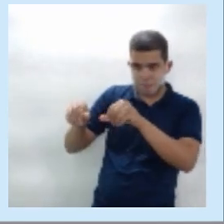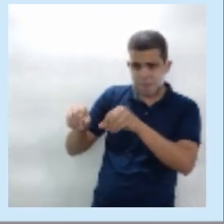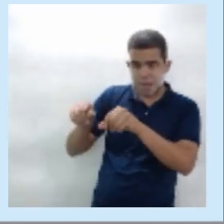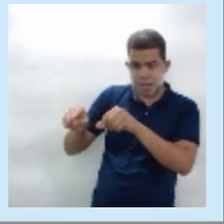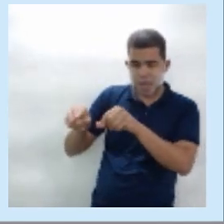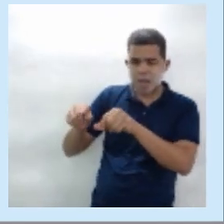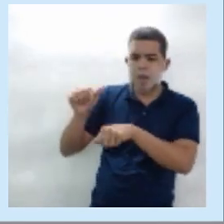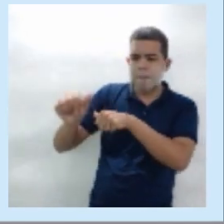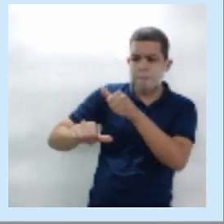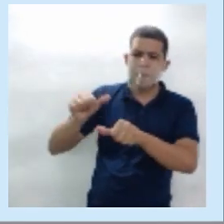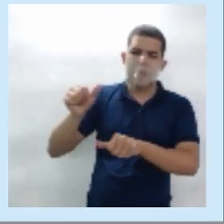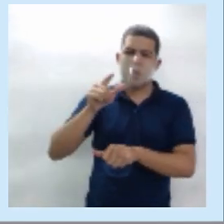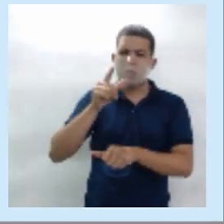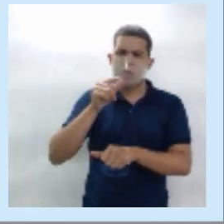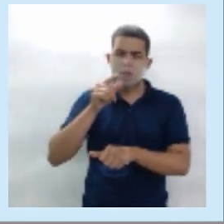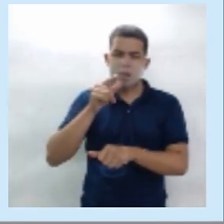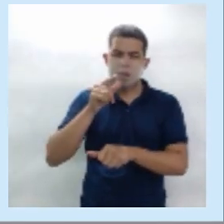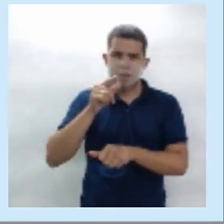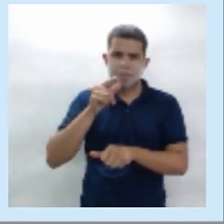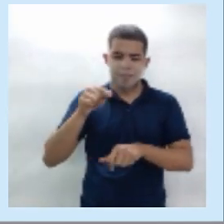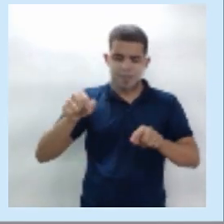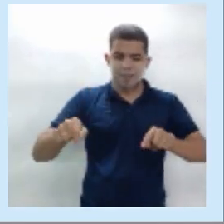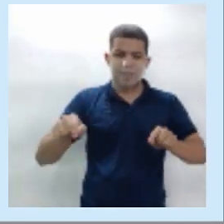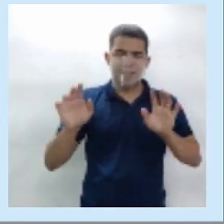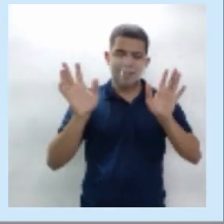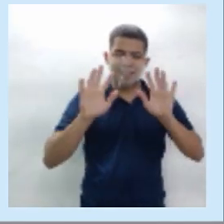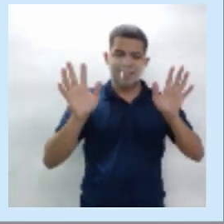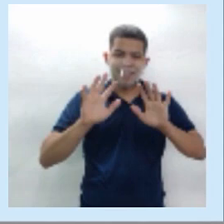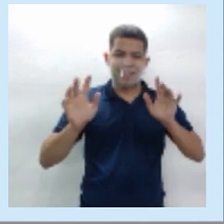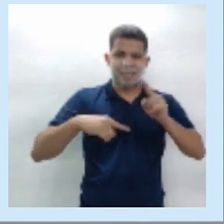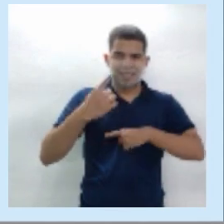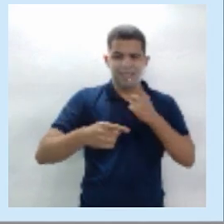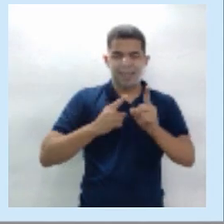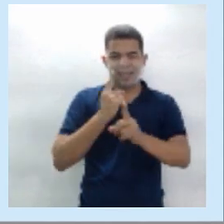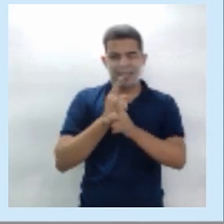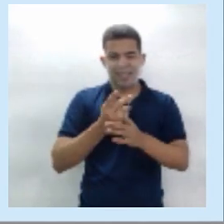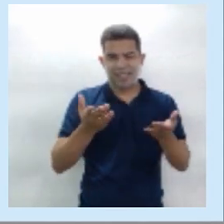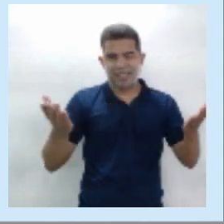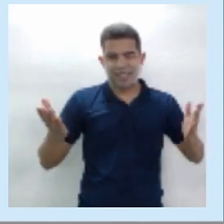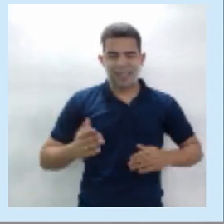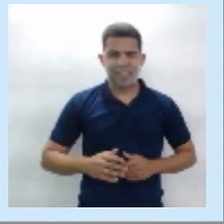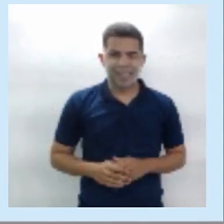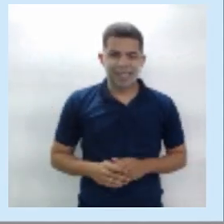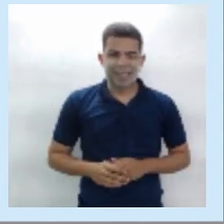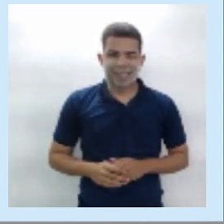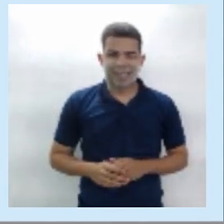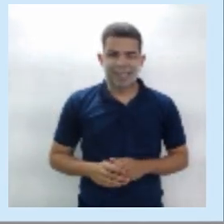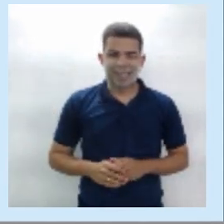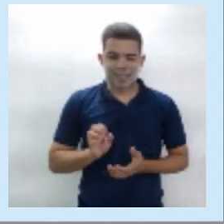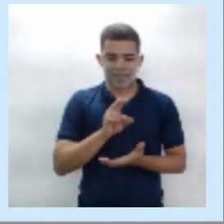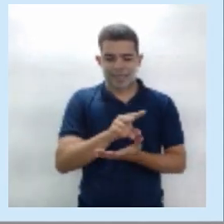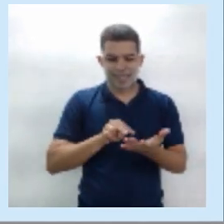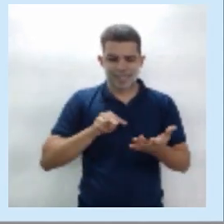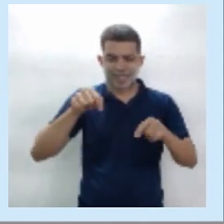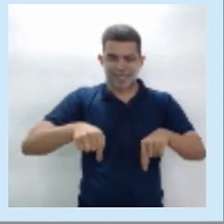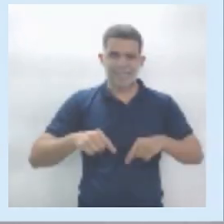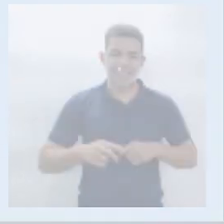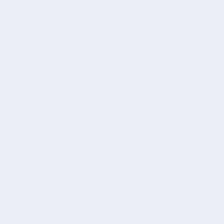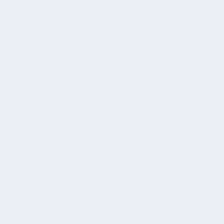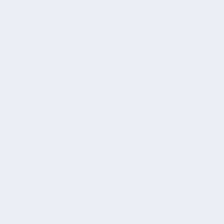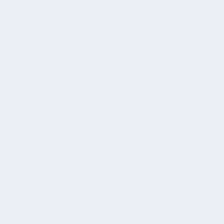mar ou oceano. Eu vou ficando por aqui e a gente se encontra na próxima aula do Educa PE.